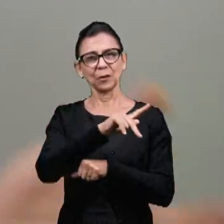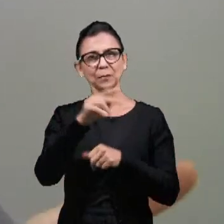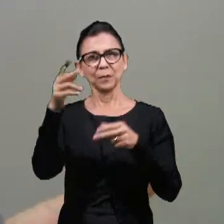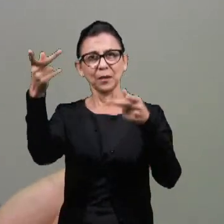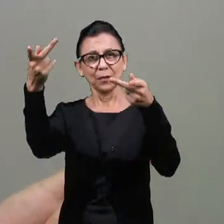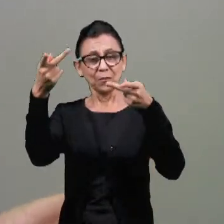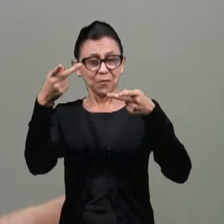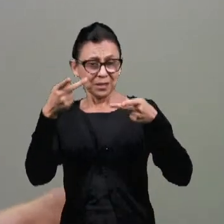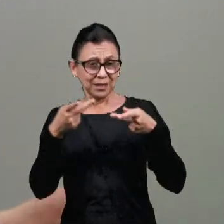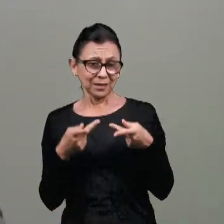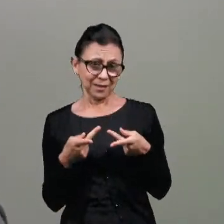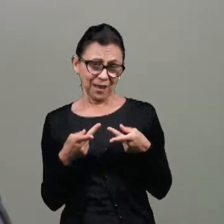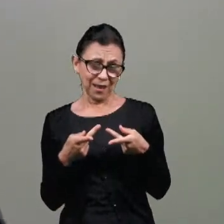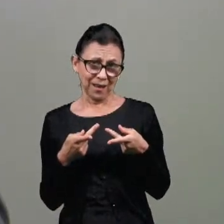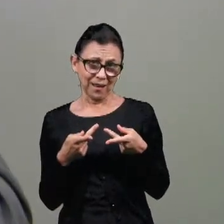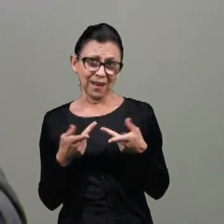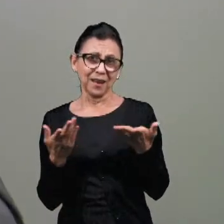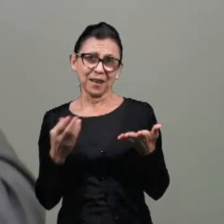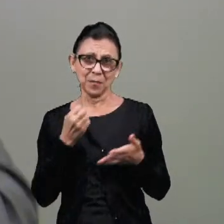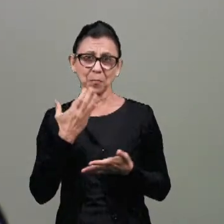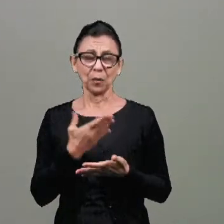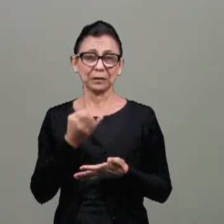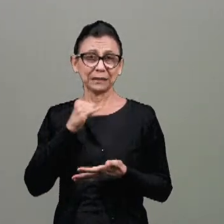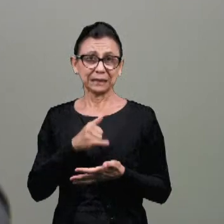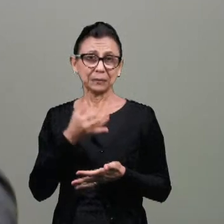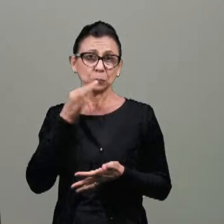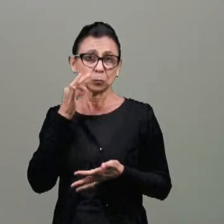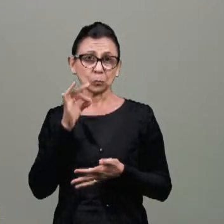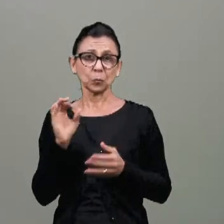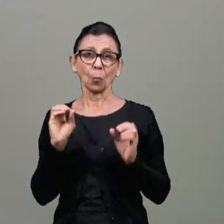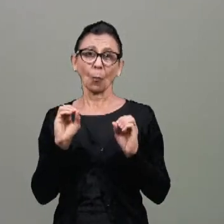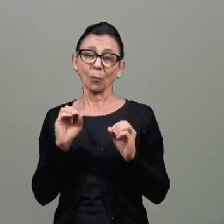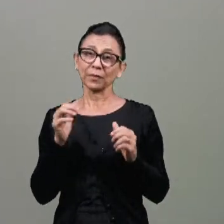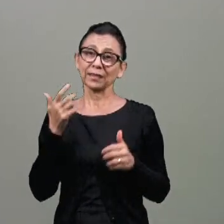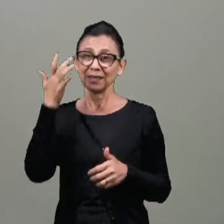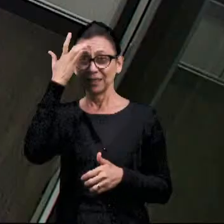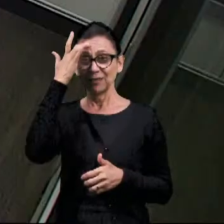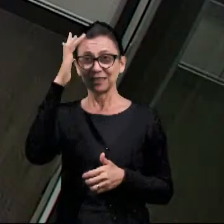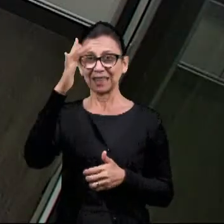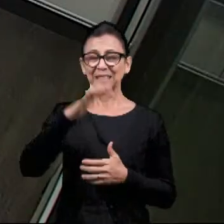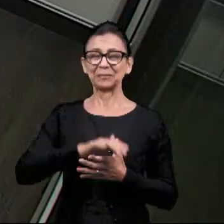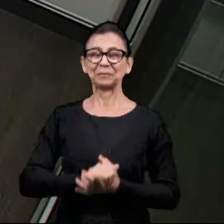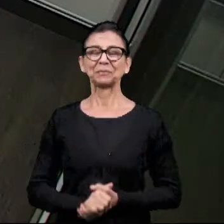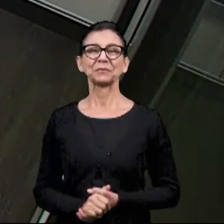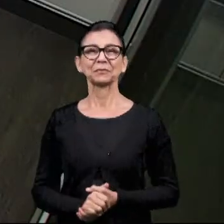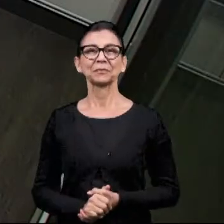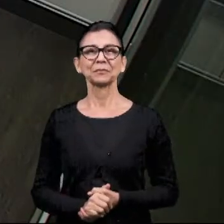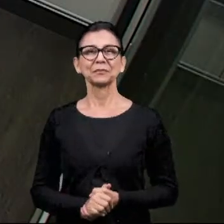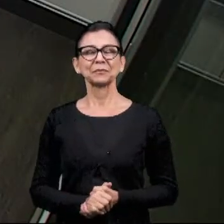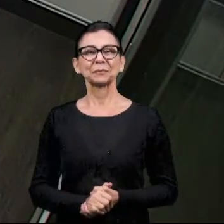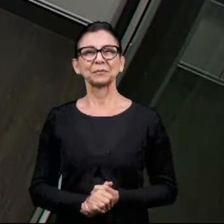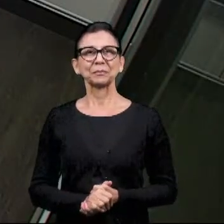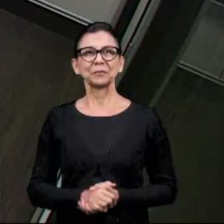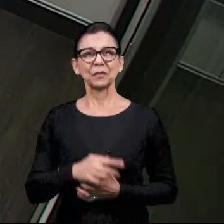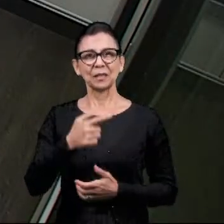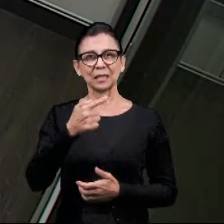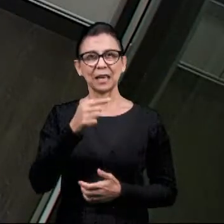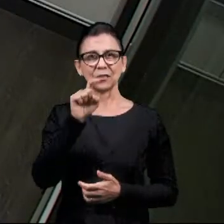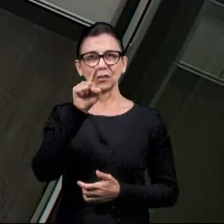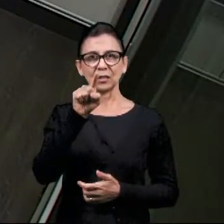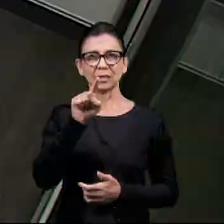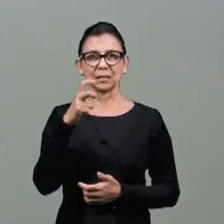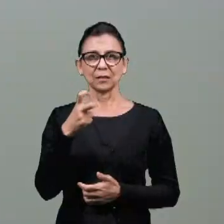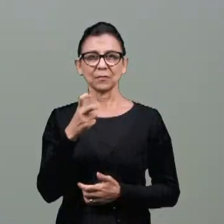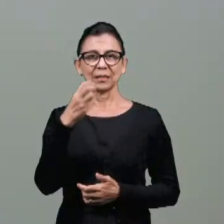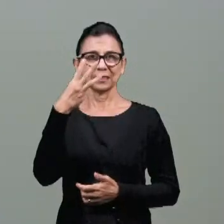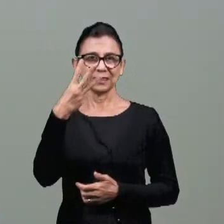ter cafezinho para todo mundo, mas a bênção do Senhor tem. Olha, 19 horas mais 53 minutos, está quase na hora do culto, às